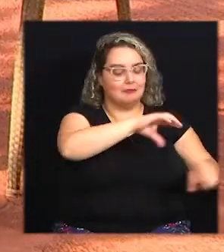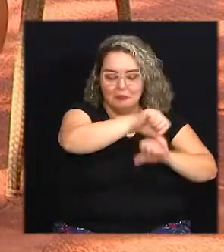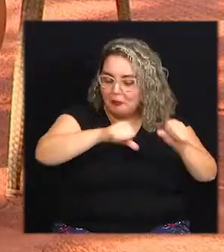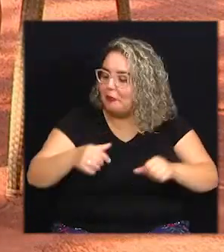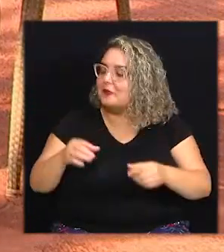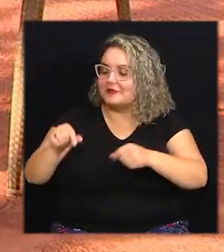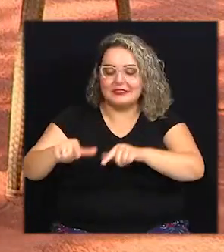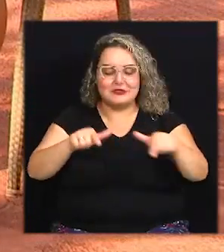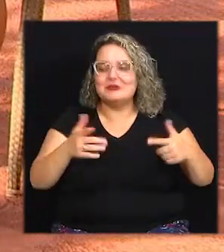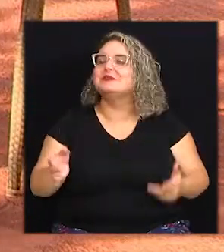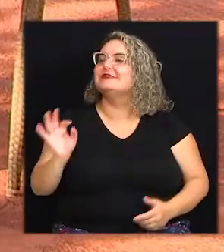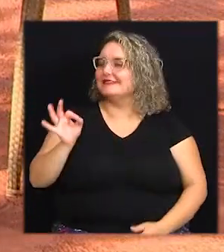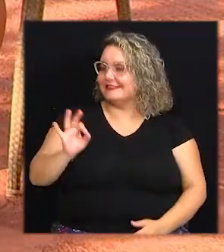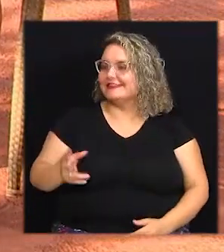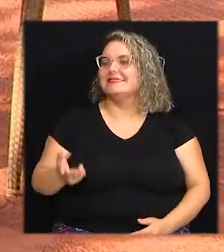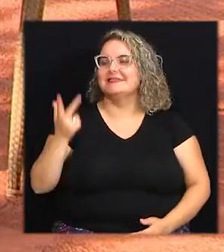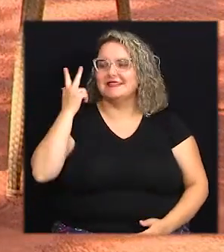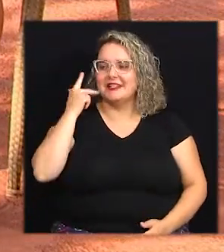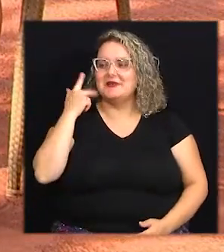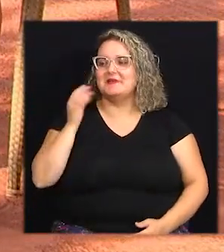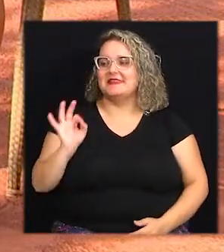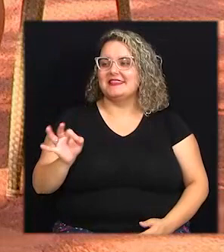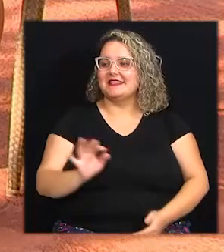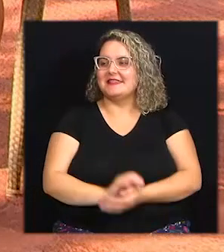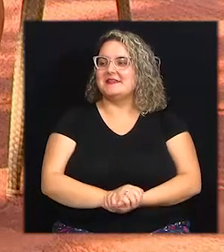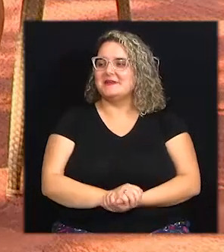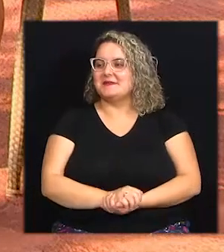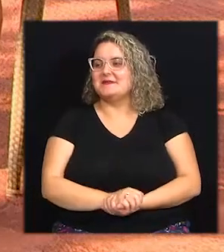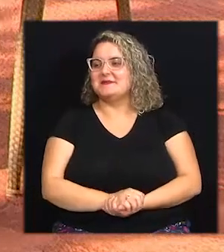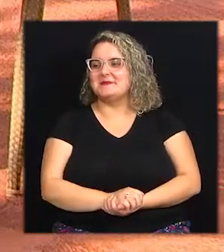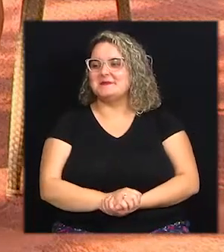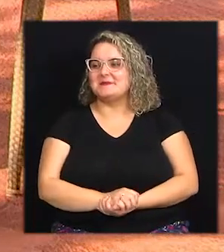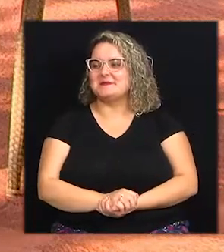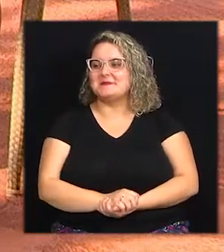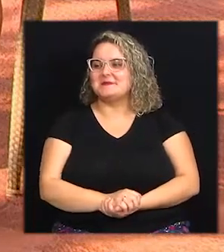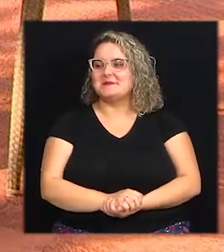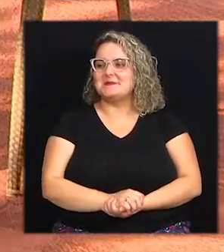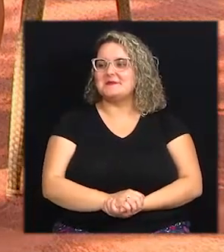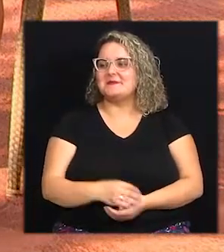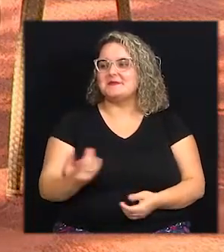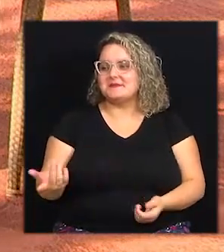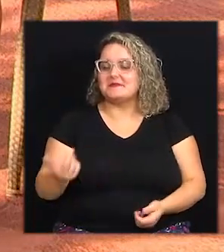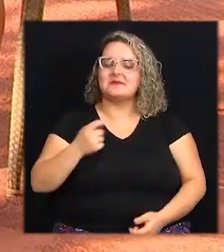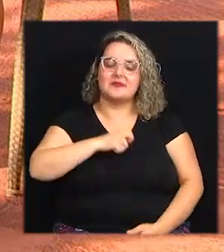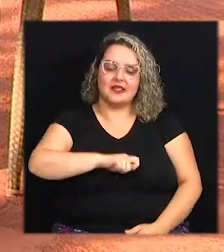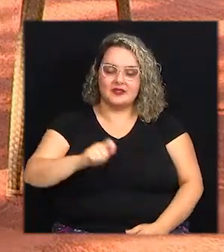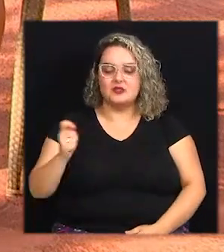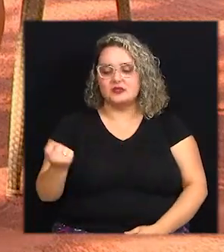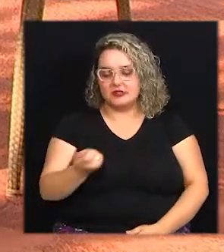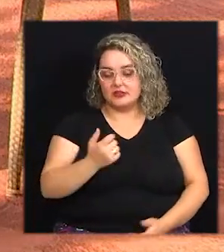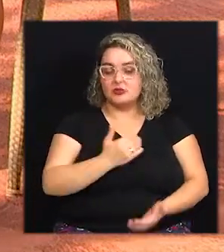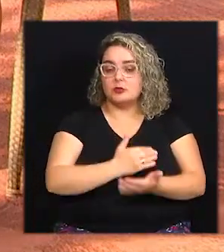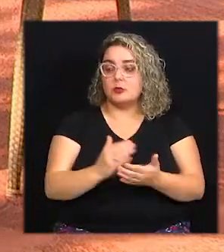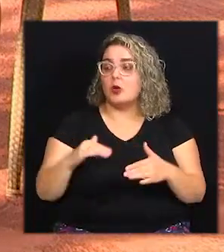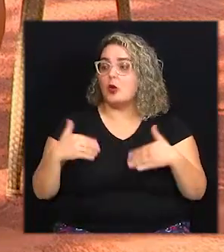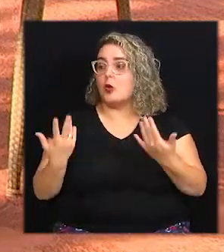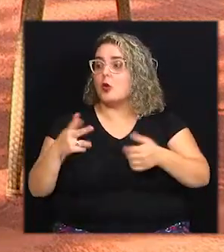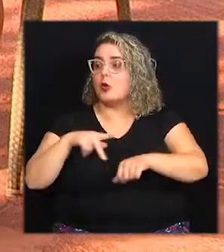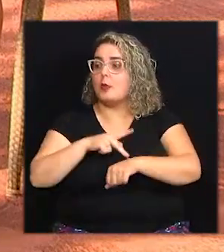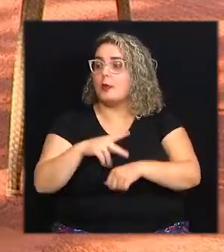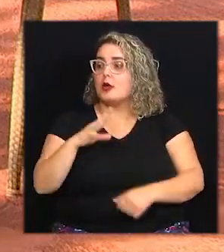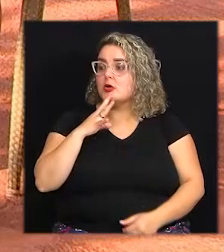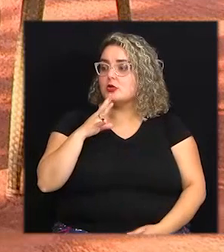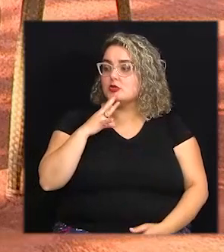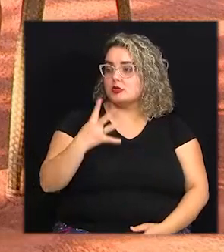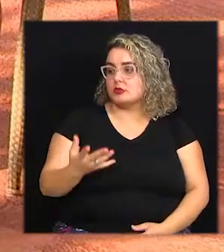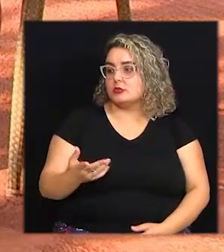tira a toalha, muda de lugar, faz parte, tá certo. Por conta do tênis, nesse seu começo, quais